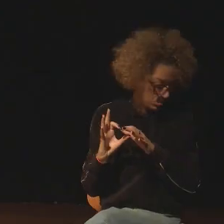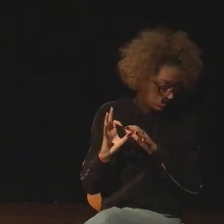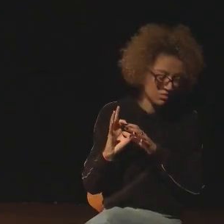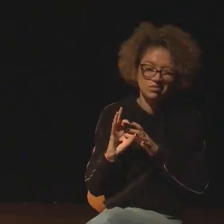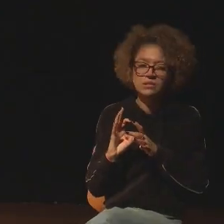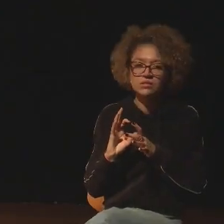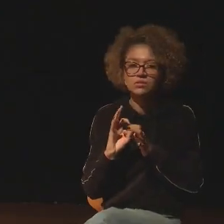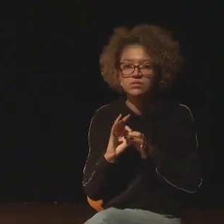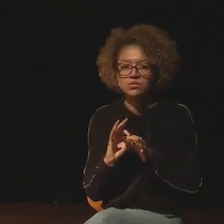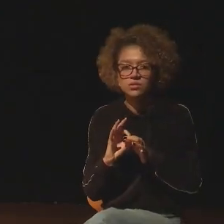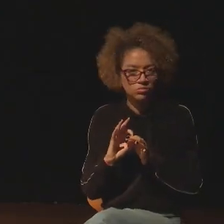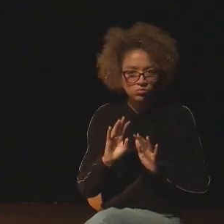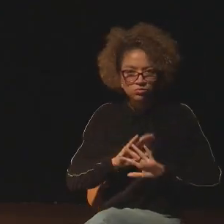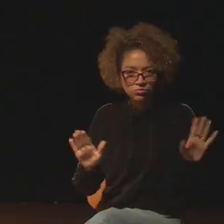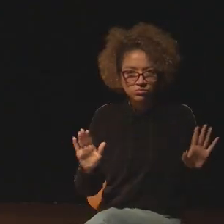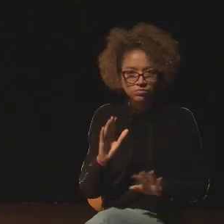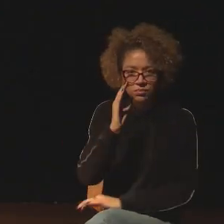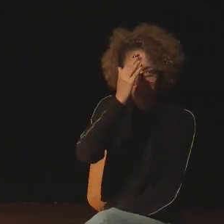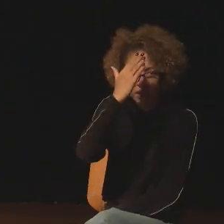Muito obrigado.